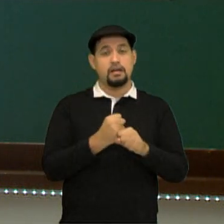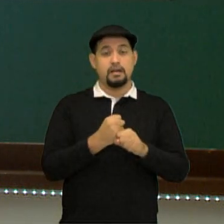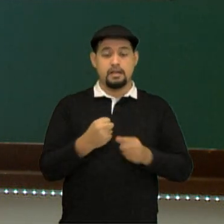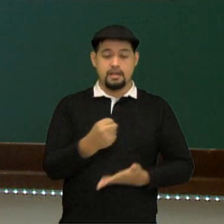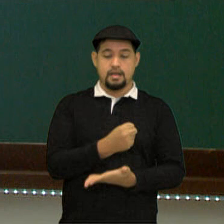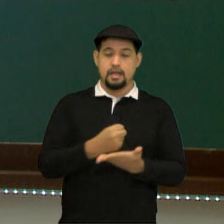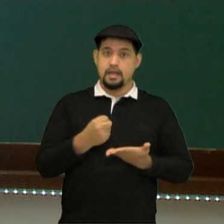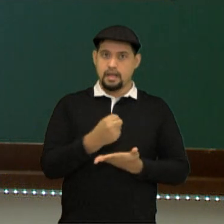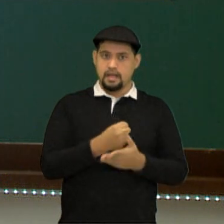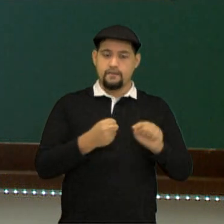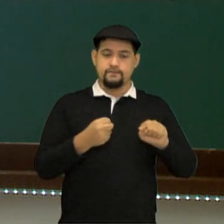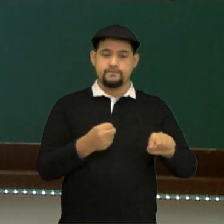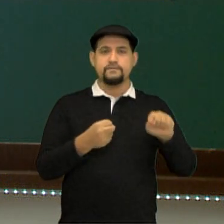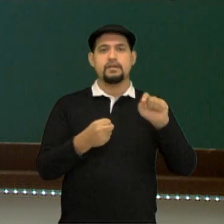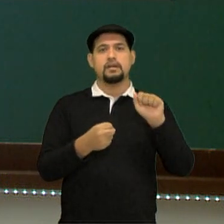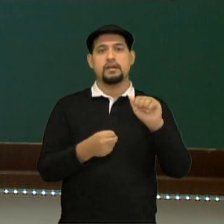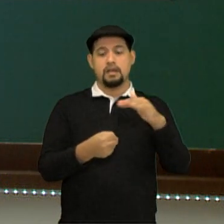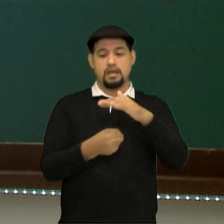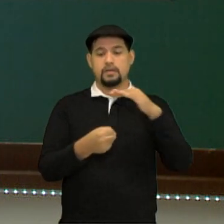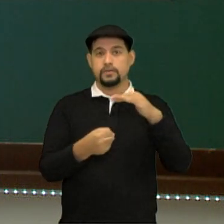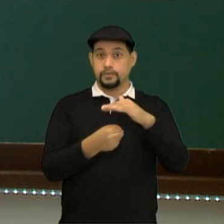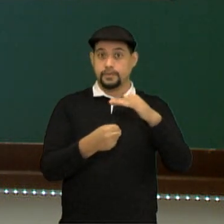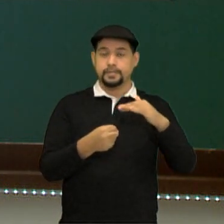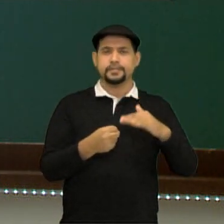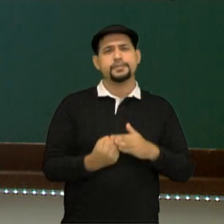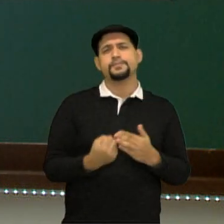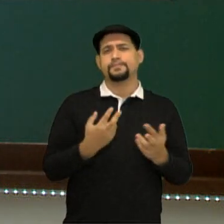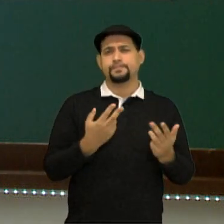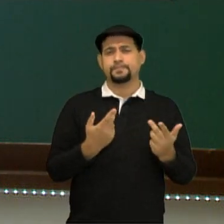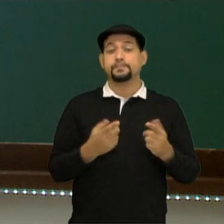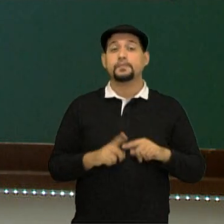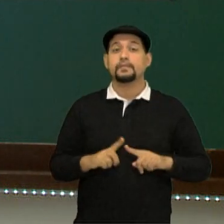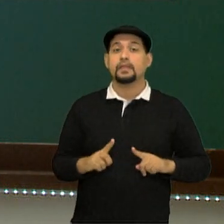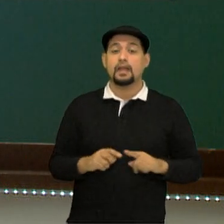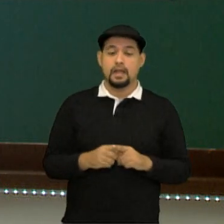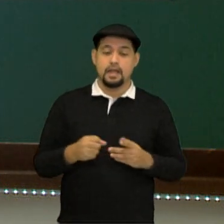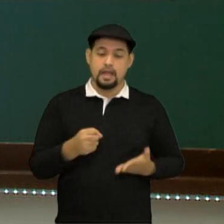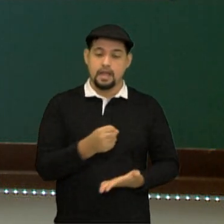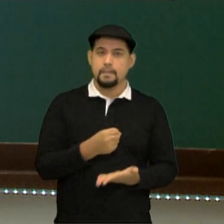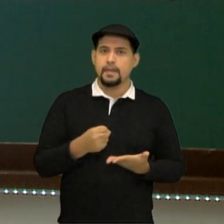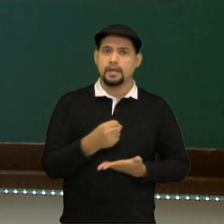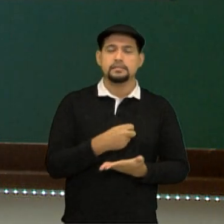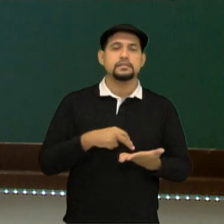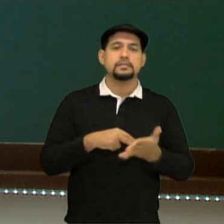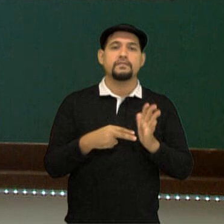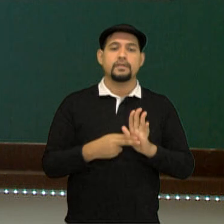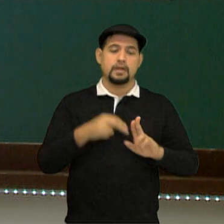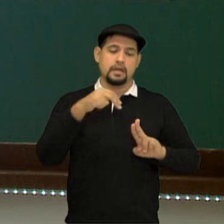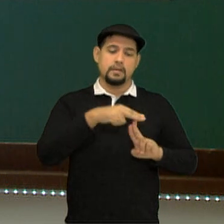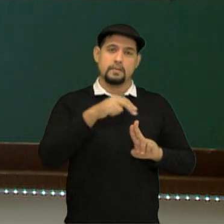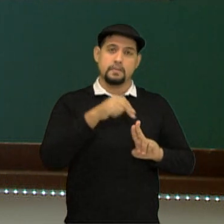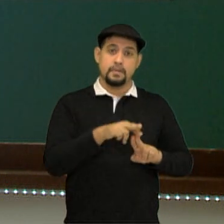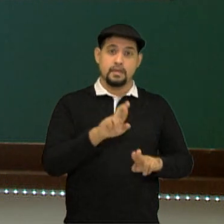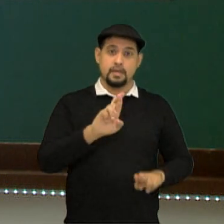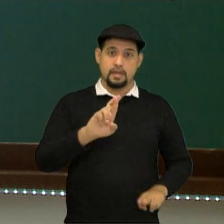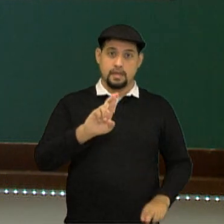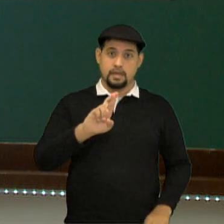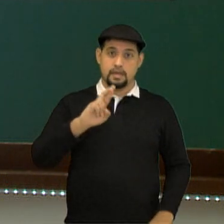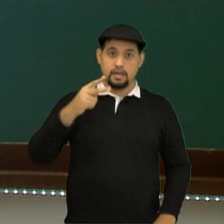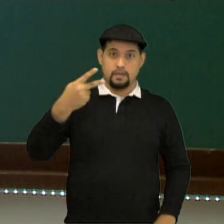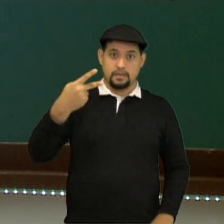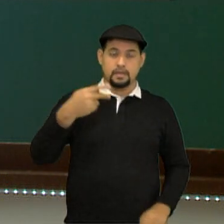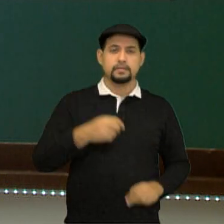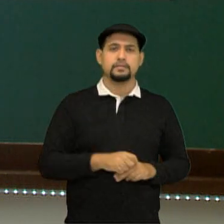base pela altura. No caso do cilindro, é a mesma coisa. A área da base é πr ao quadrado.